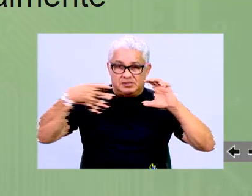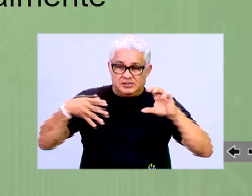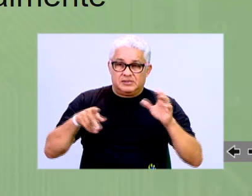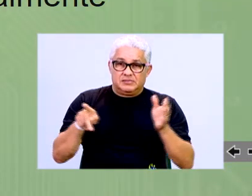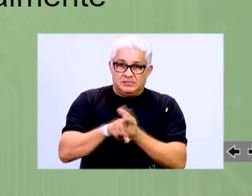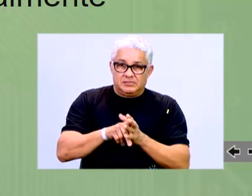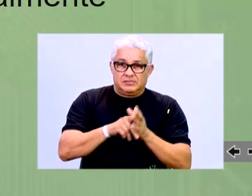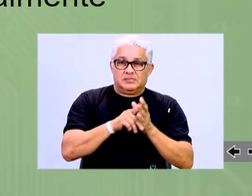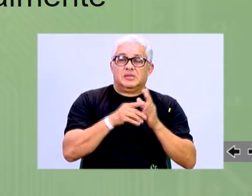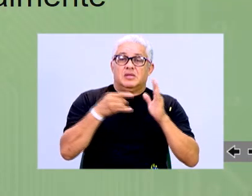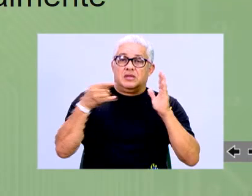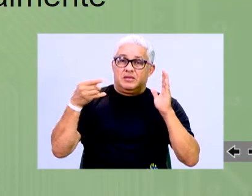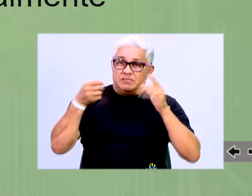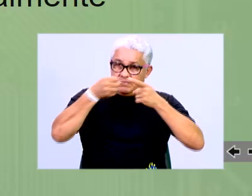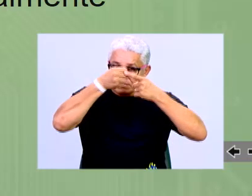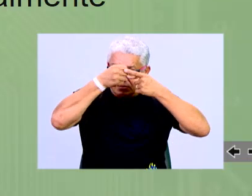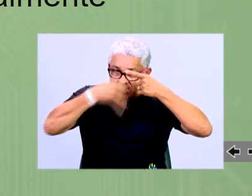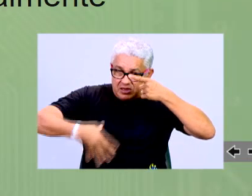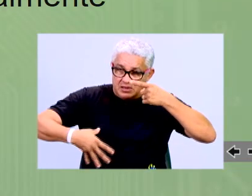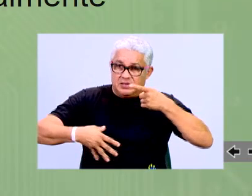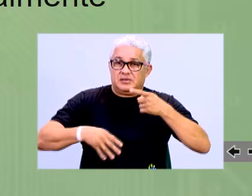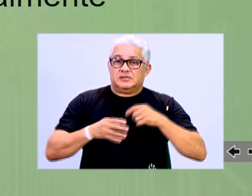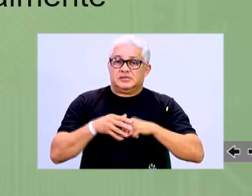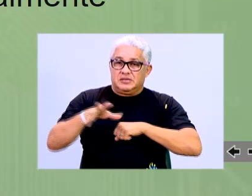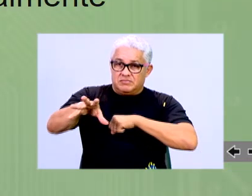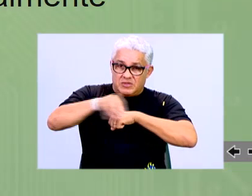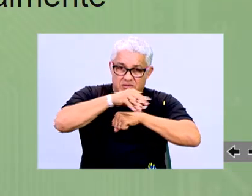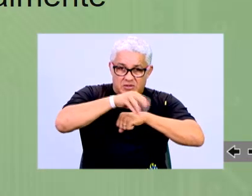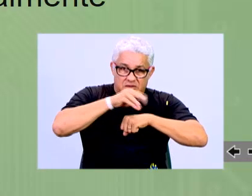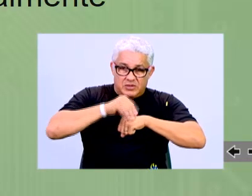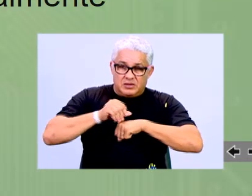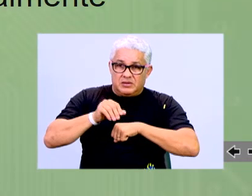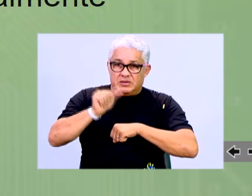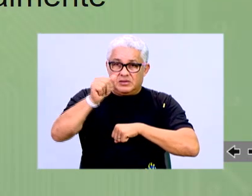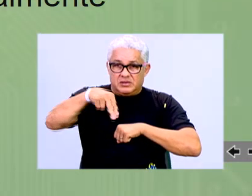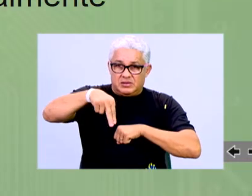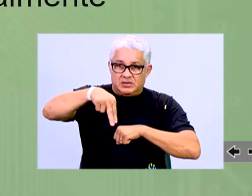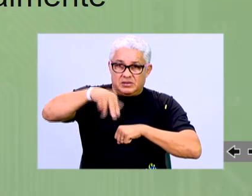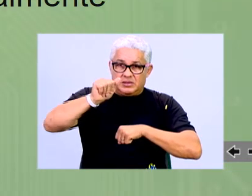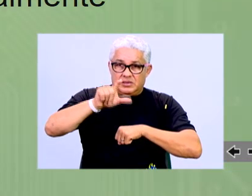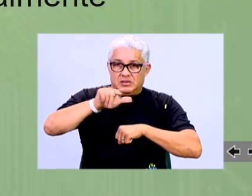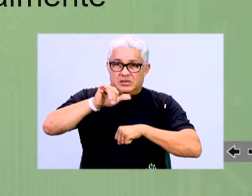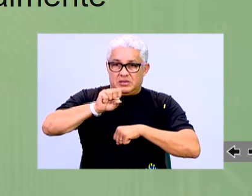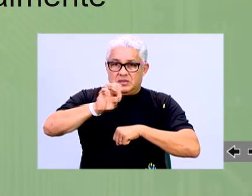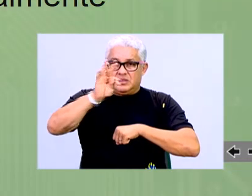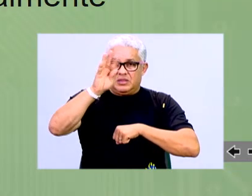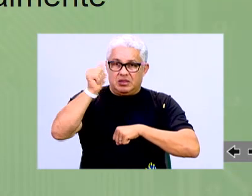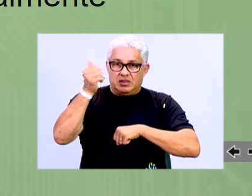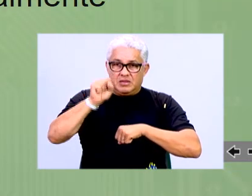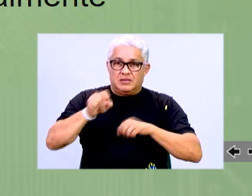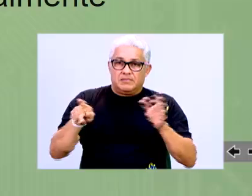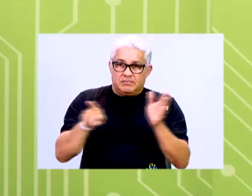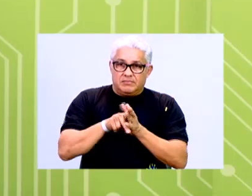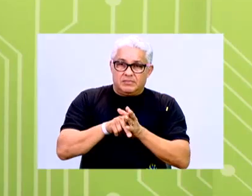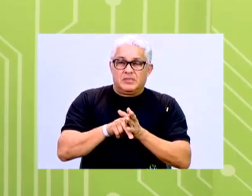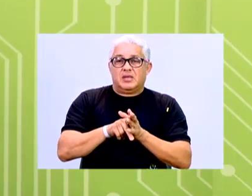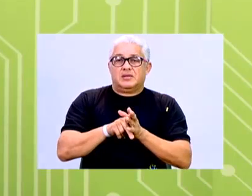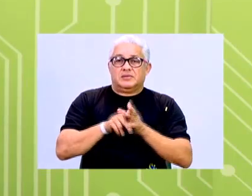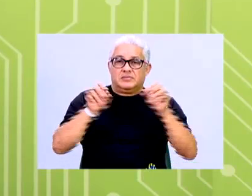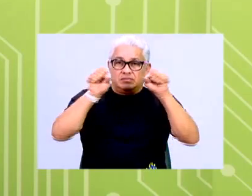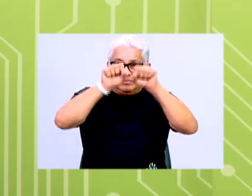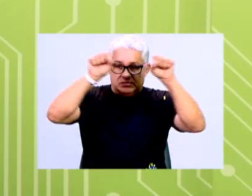do software. São normalmente levantados por analistas de sistema. Então, o